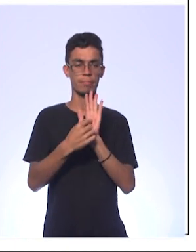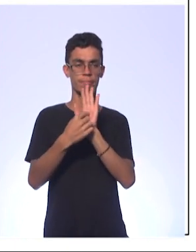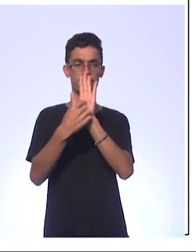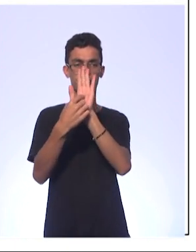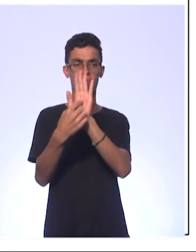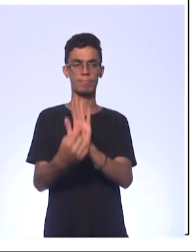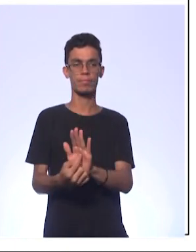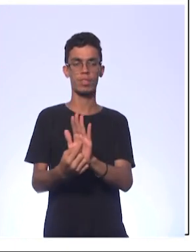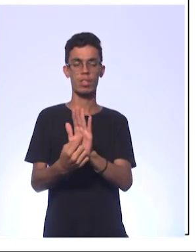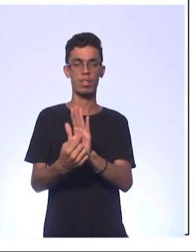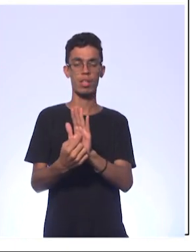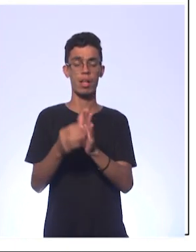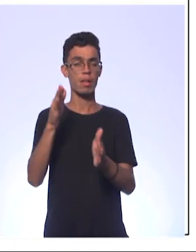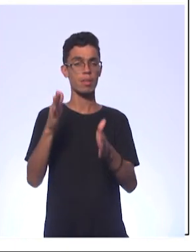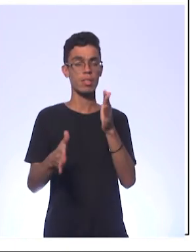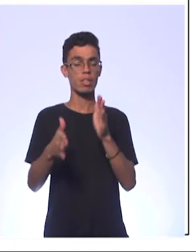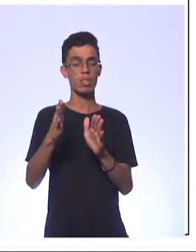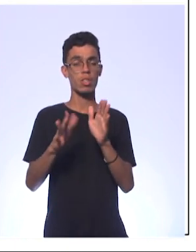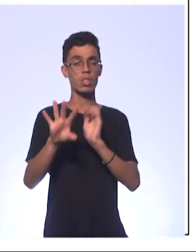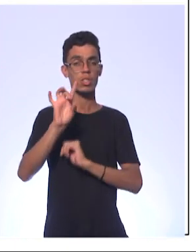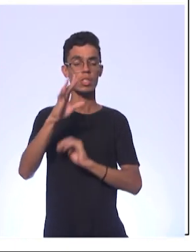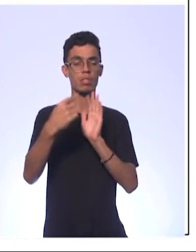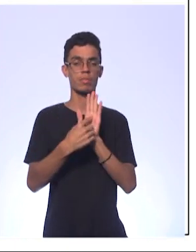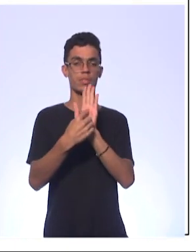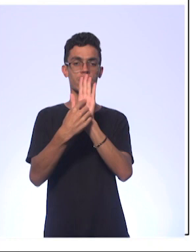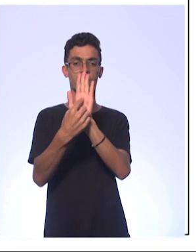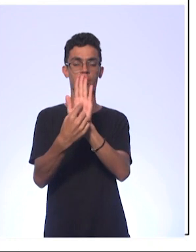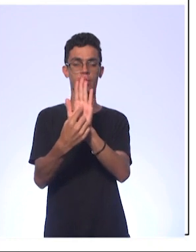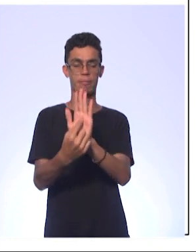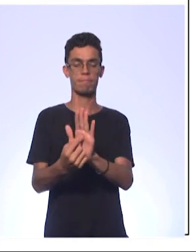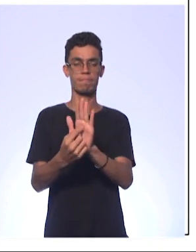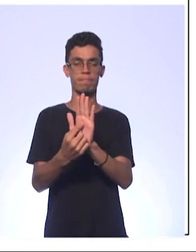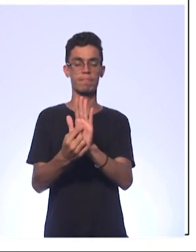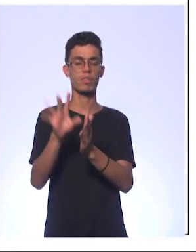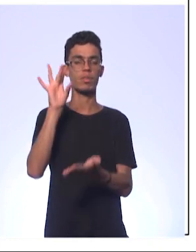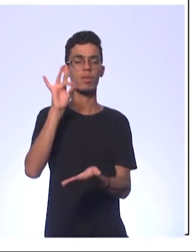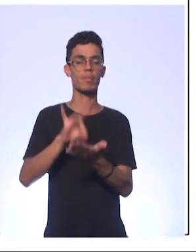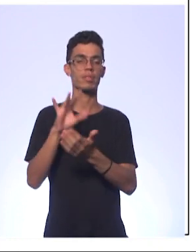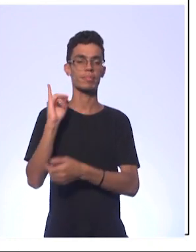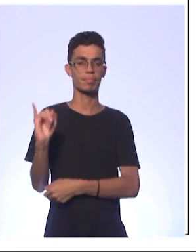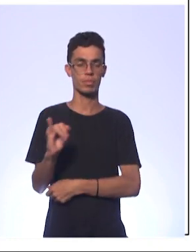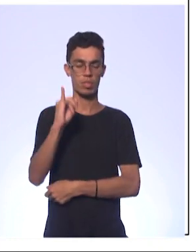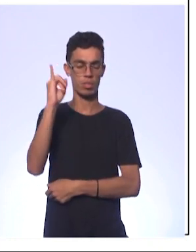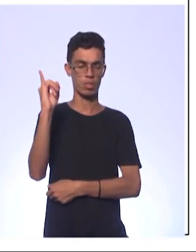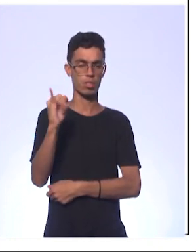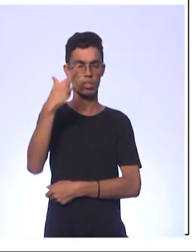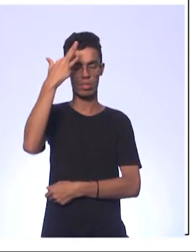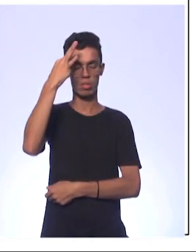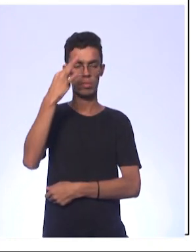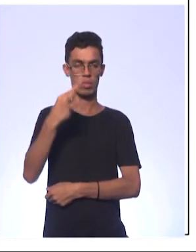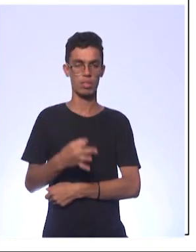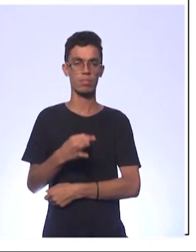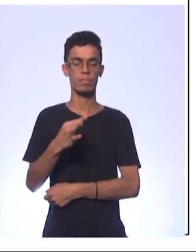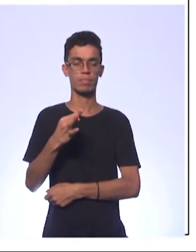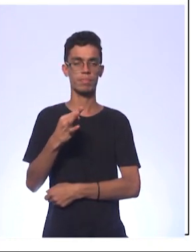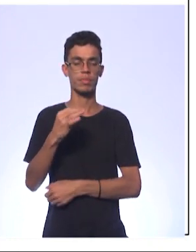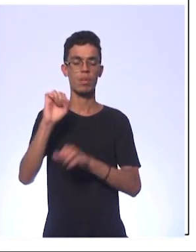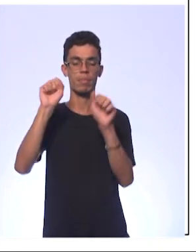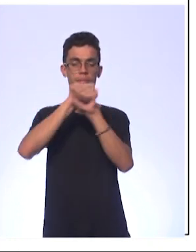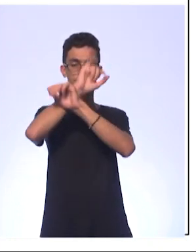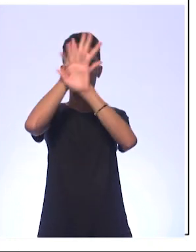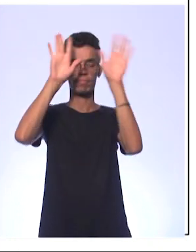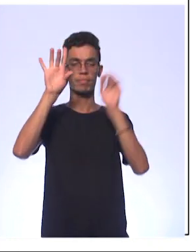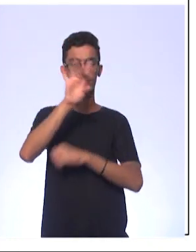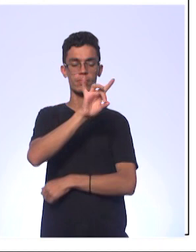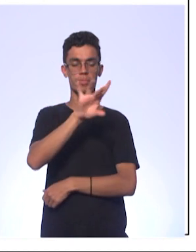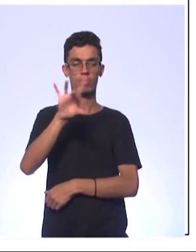neste momento apresentamos apenas essa para reforçar que é importante ter clareza dessa evidência. É importante o